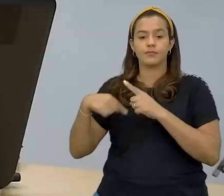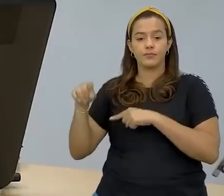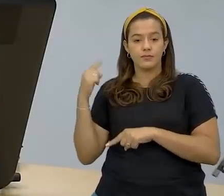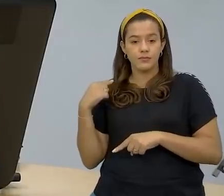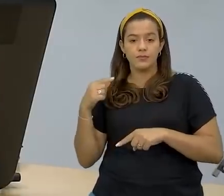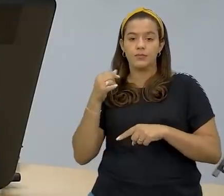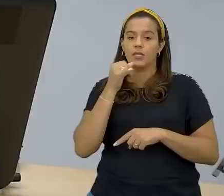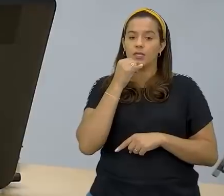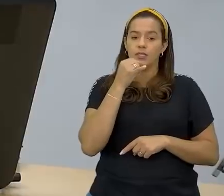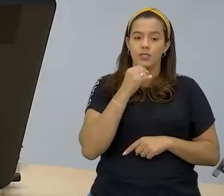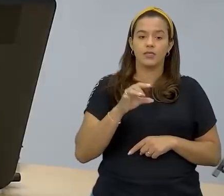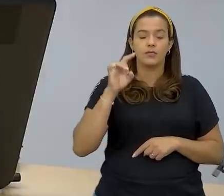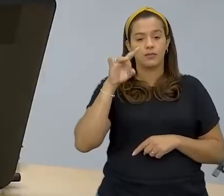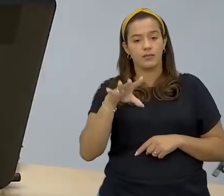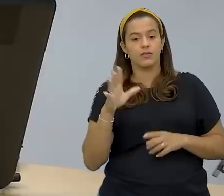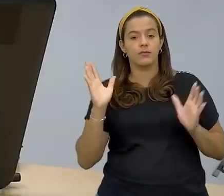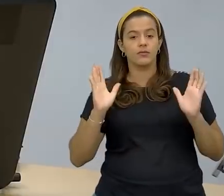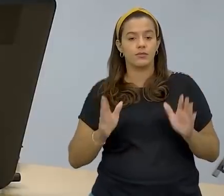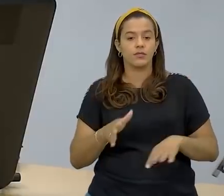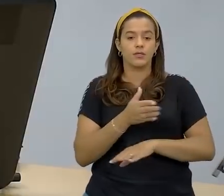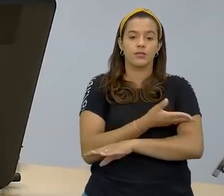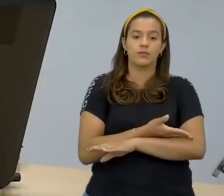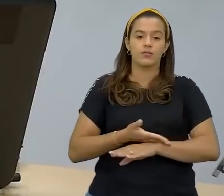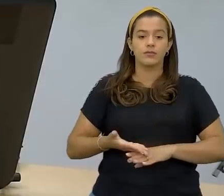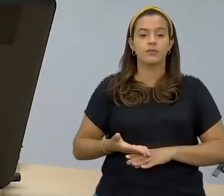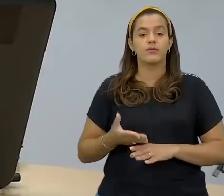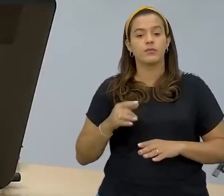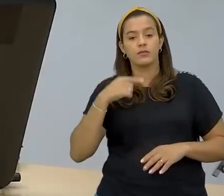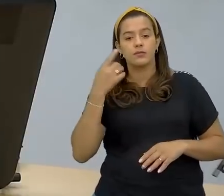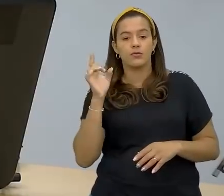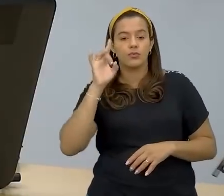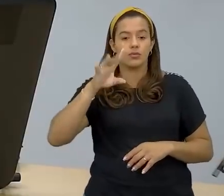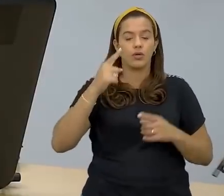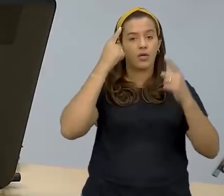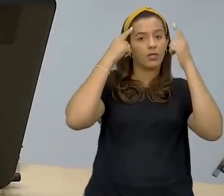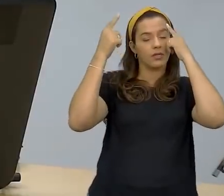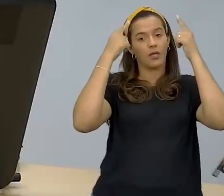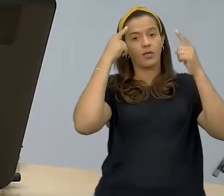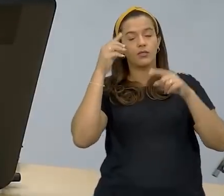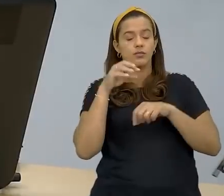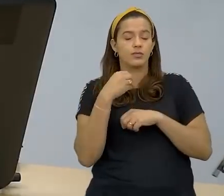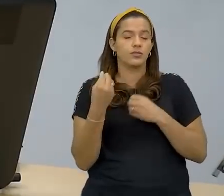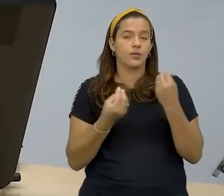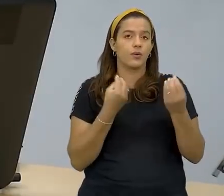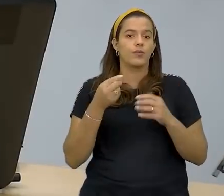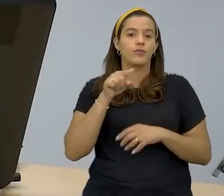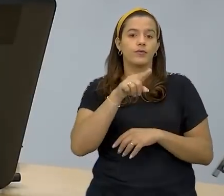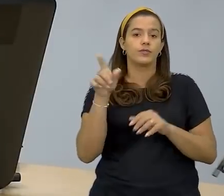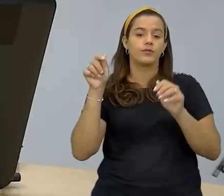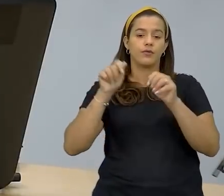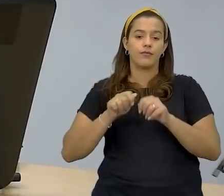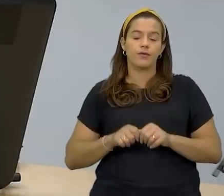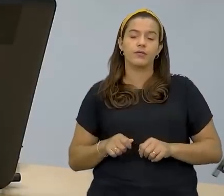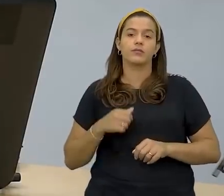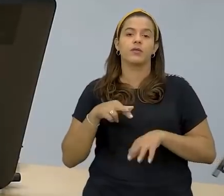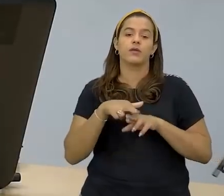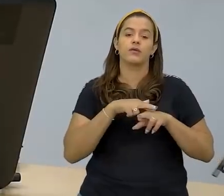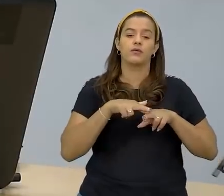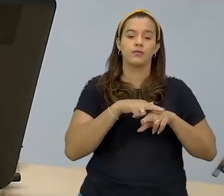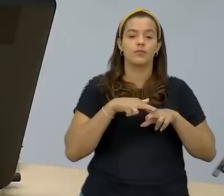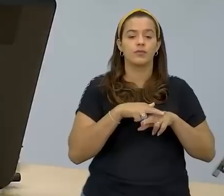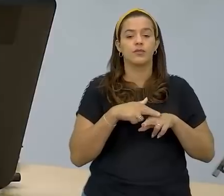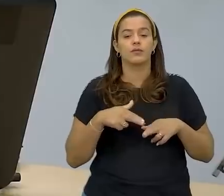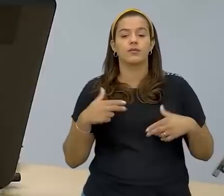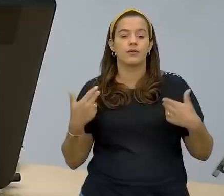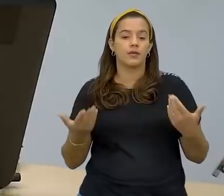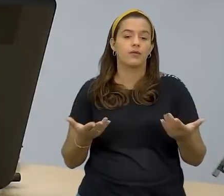só não deu um exemplo, porque vocês já estão mais acostumados. Então, são ideias, né, de como vocês podem desenvolver aí essa recuperação, sem ficar,